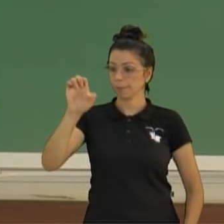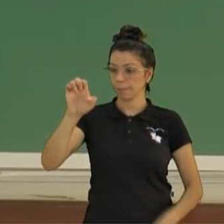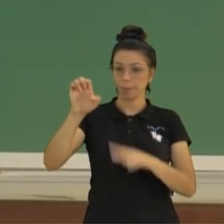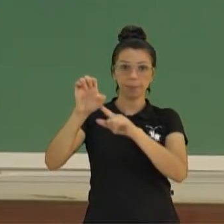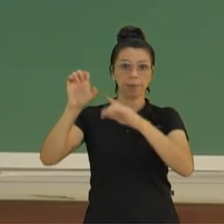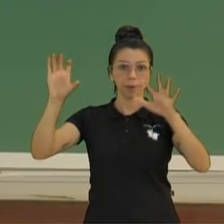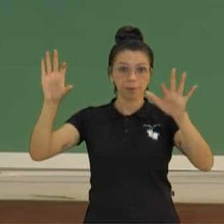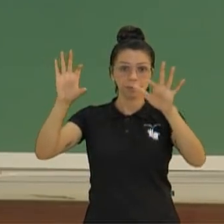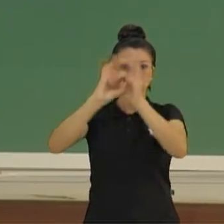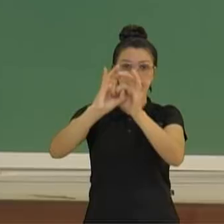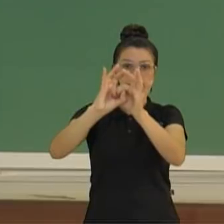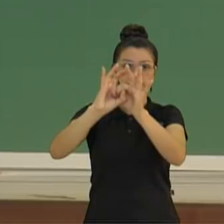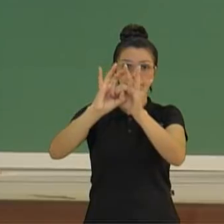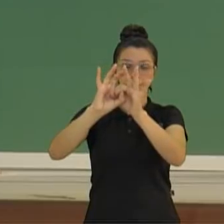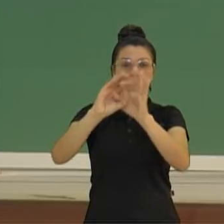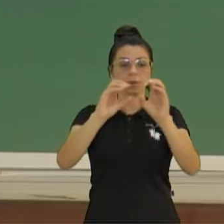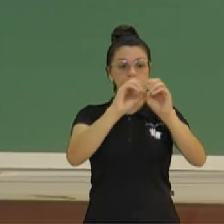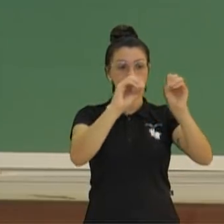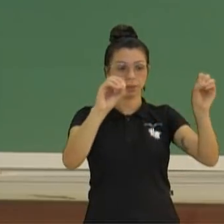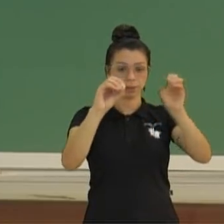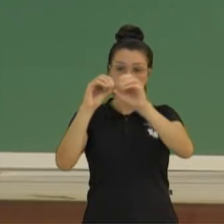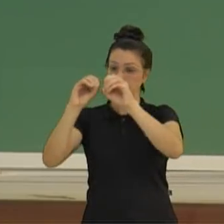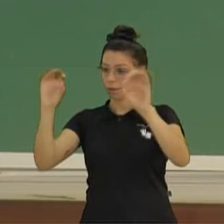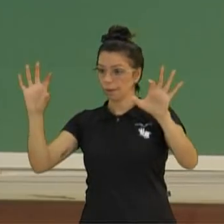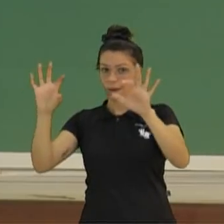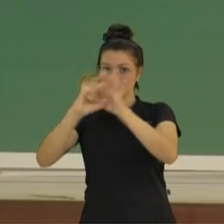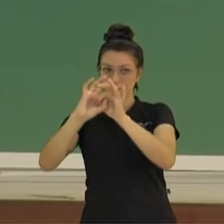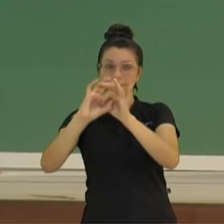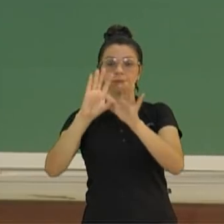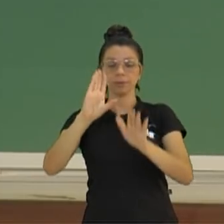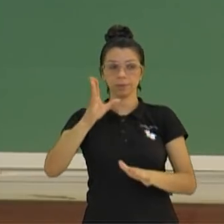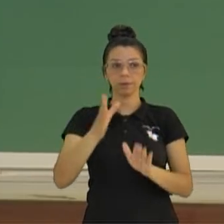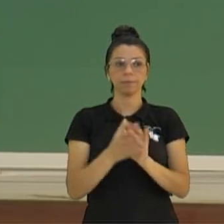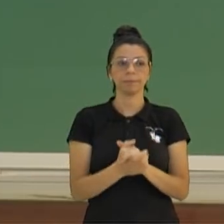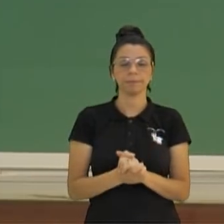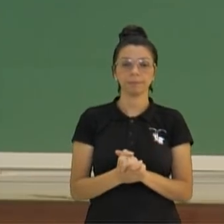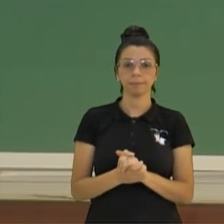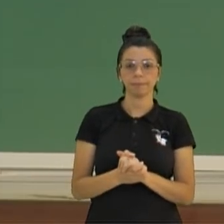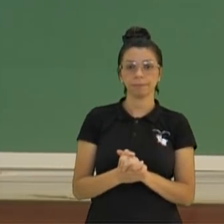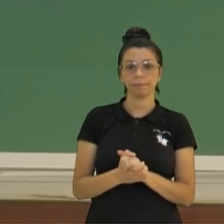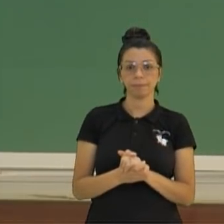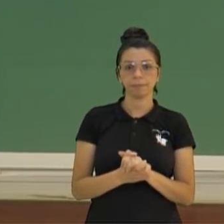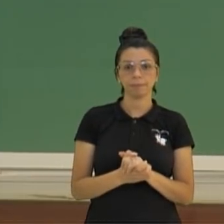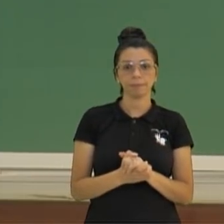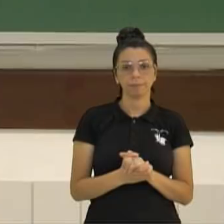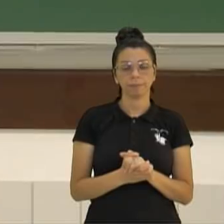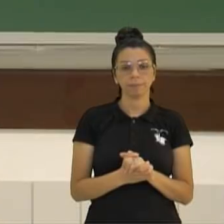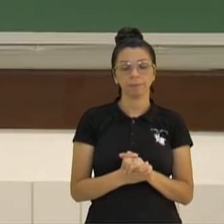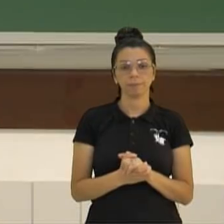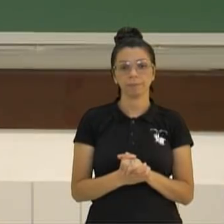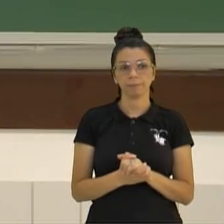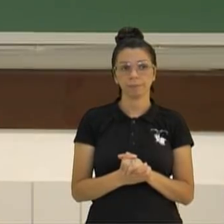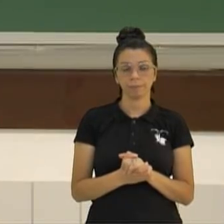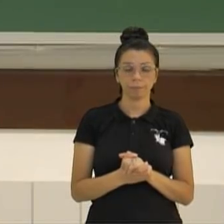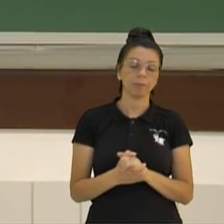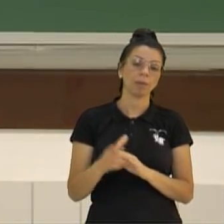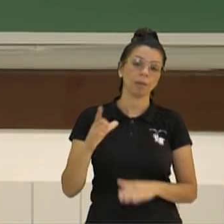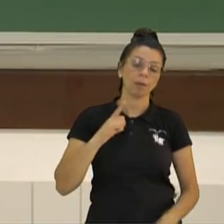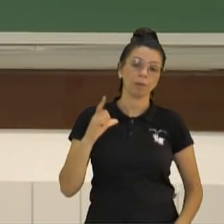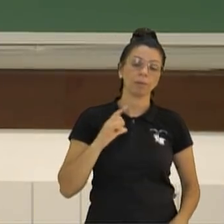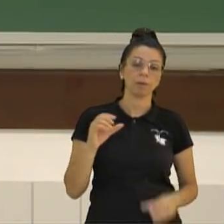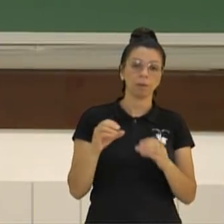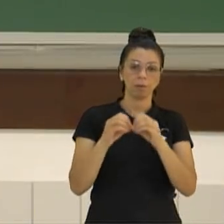à primeira oração, tá? Então, nós temos aqui a oração